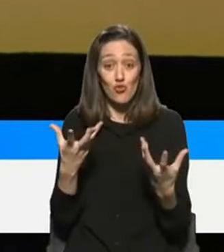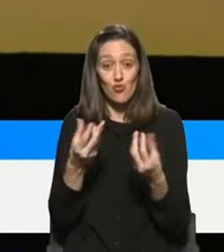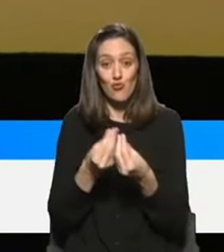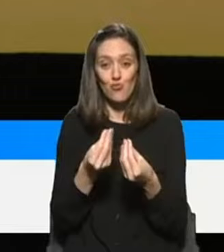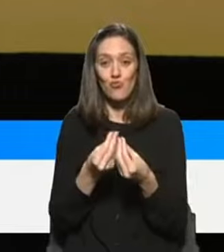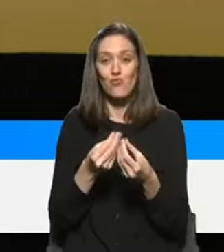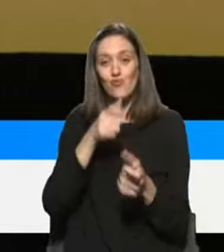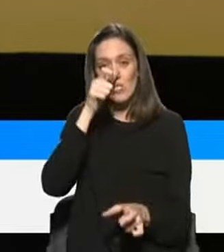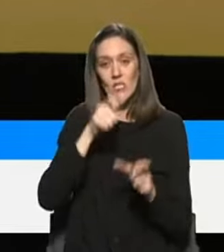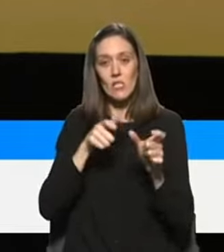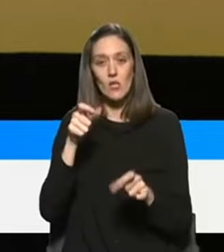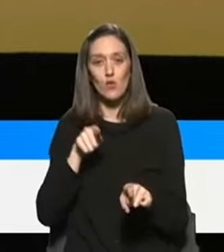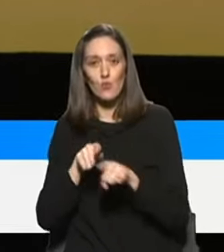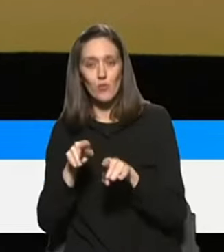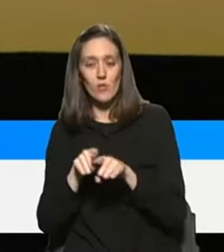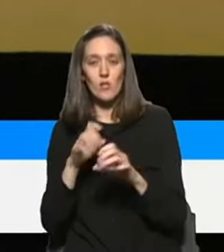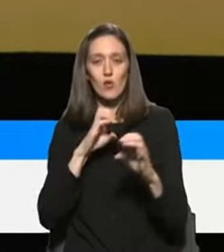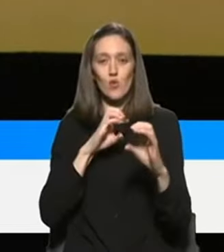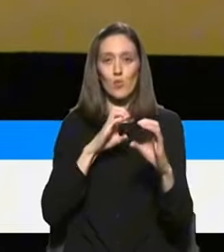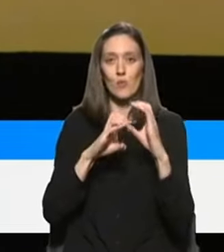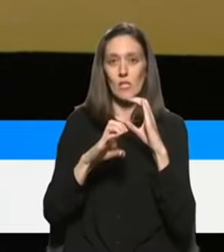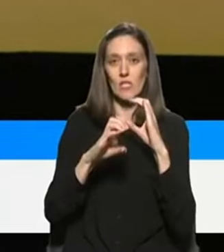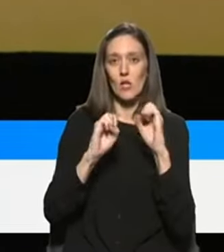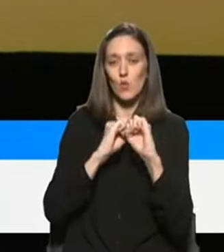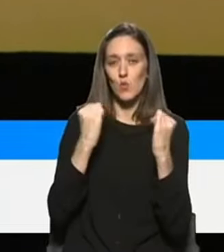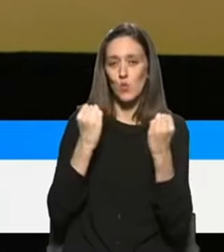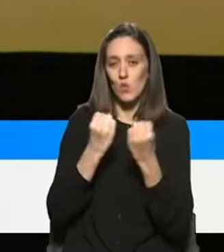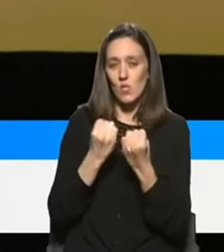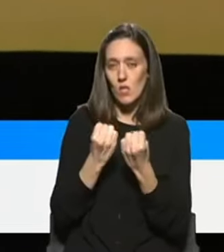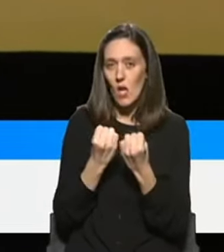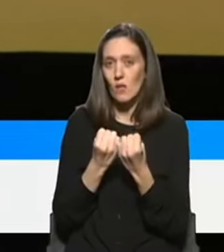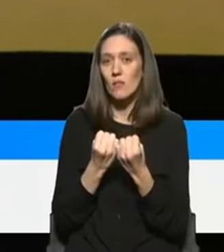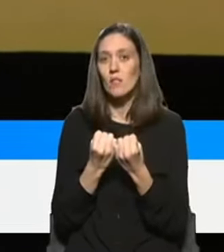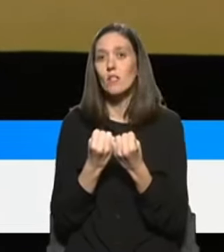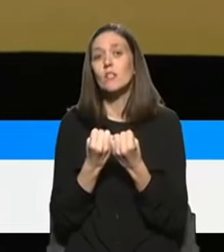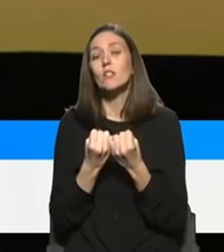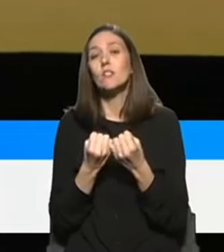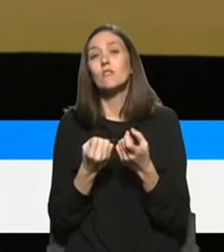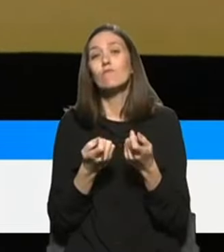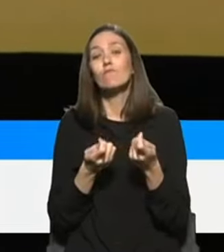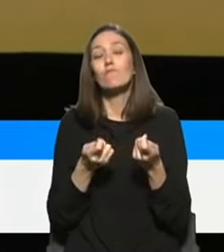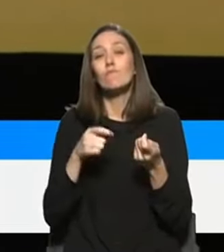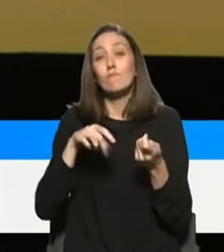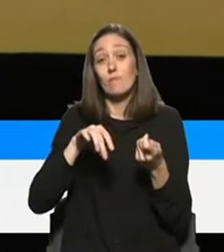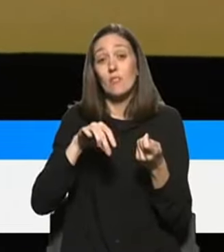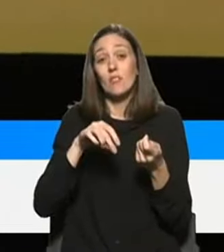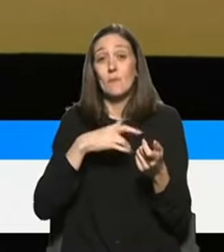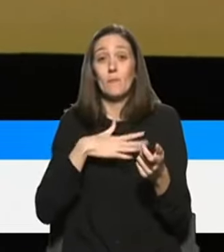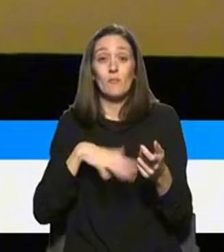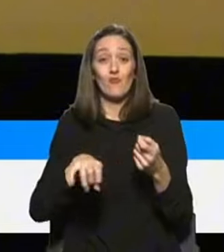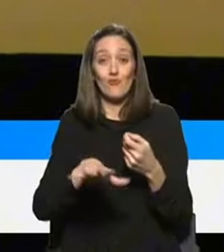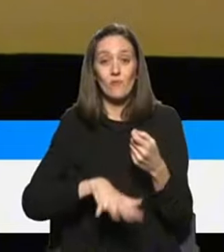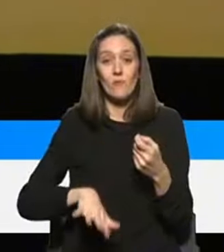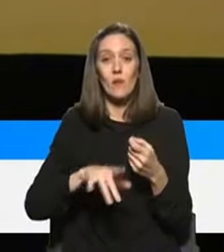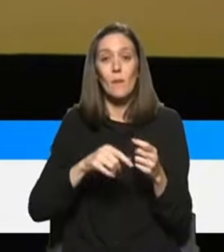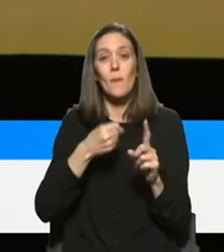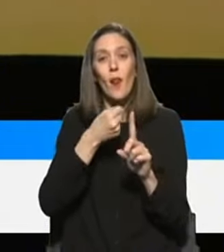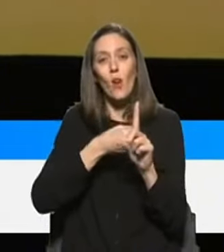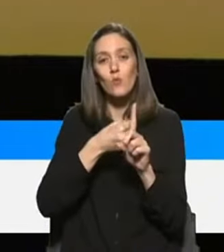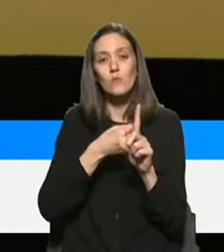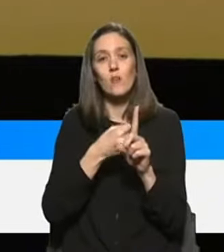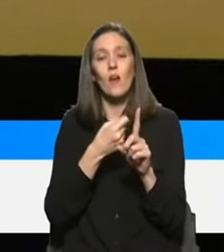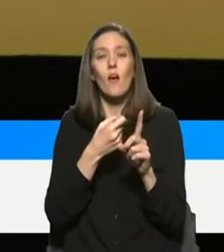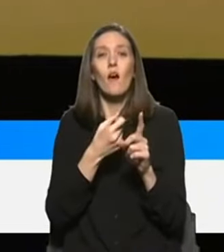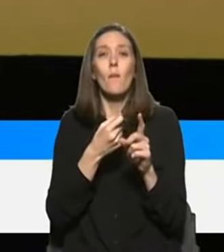cidadãos e políticos, comunicação social e órgãos de poder local, possamos constantemente combater a desinformação, as